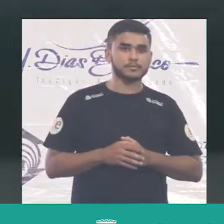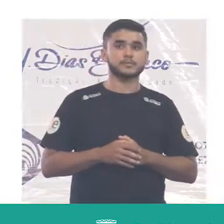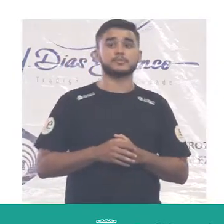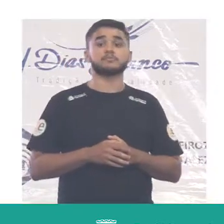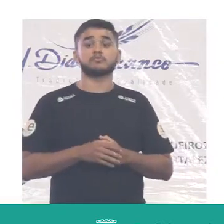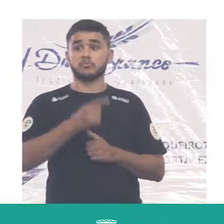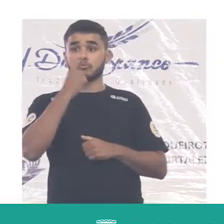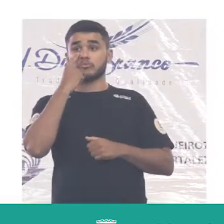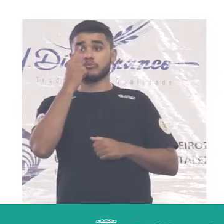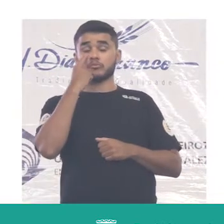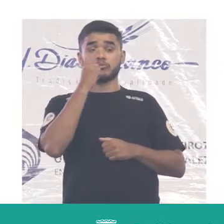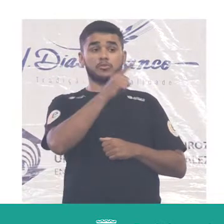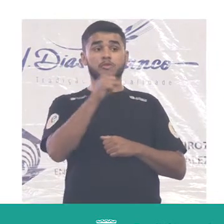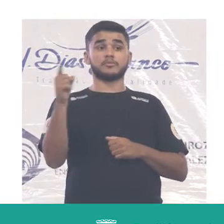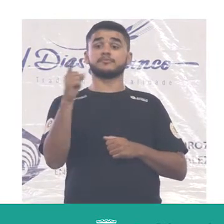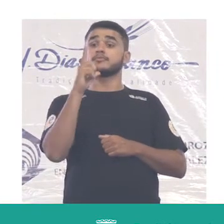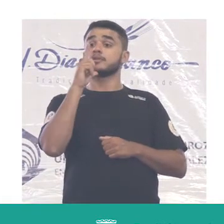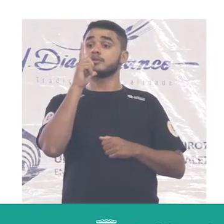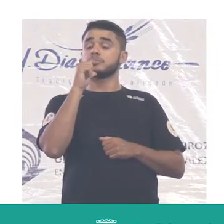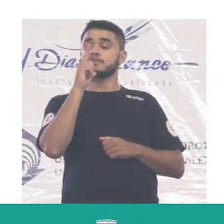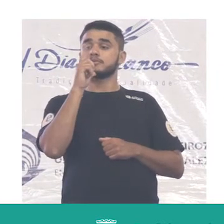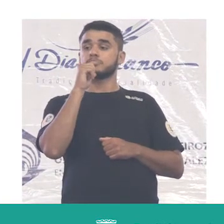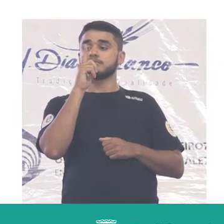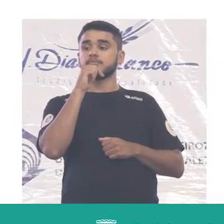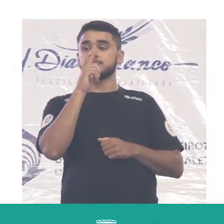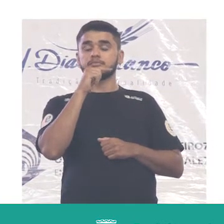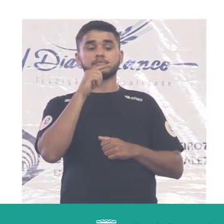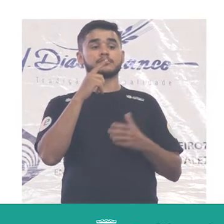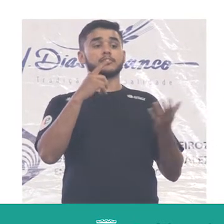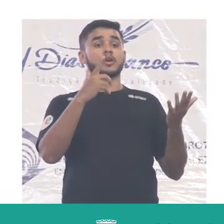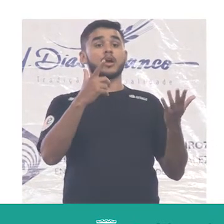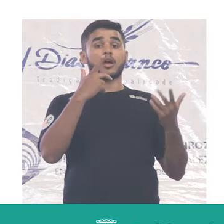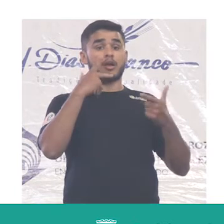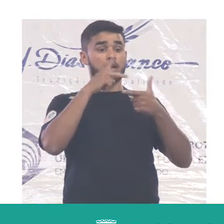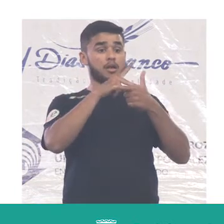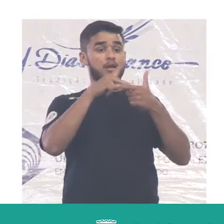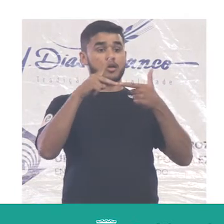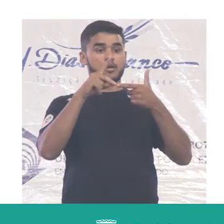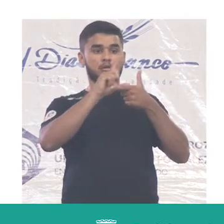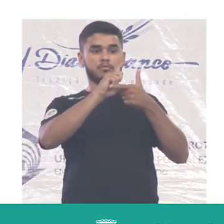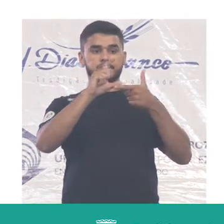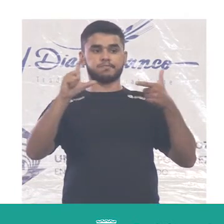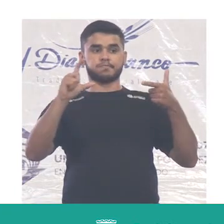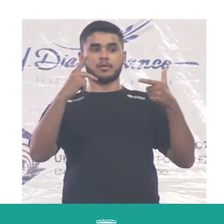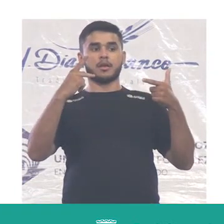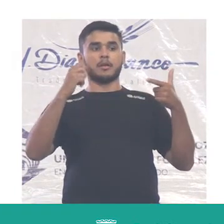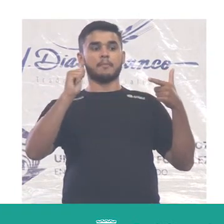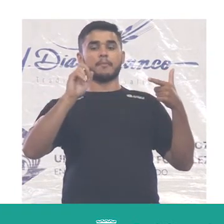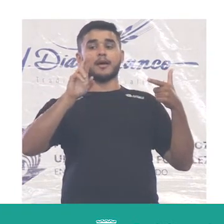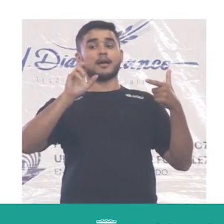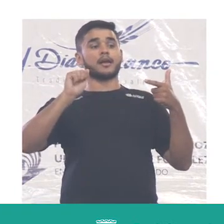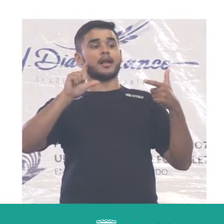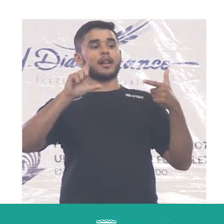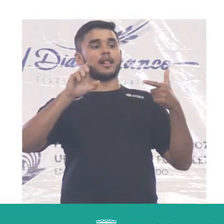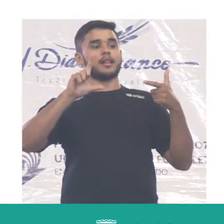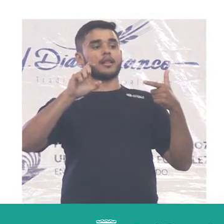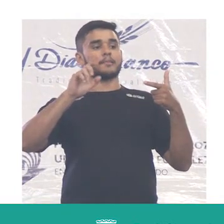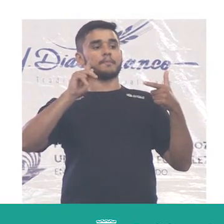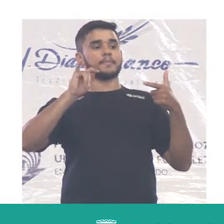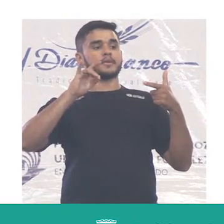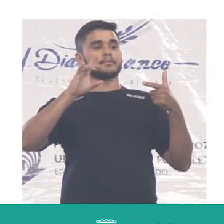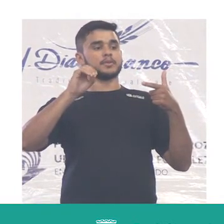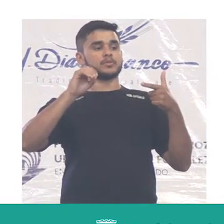Um reservatório d'água na forma de um paralelepípedo reto. Um reservatório de água na forma